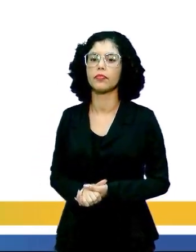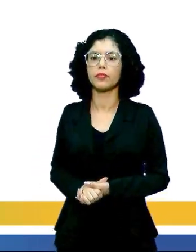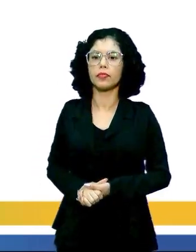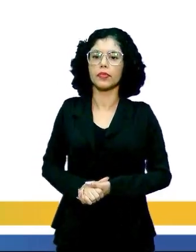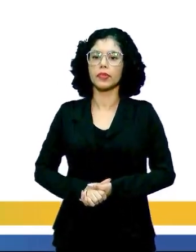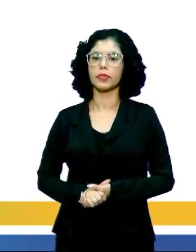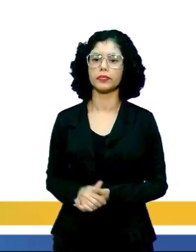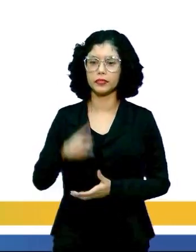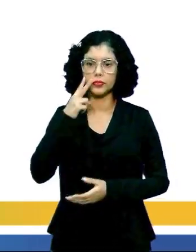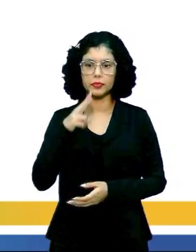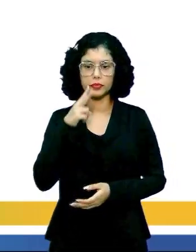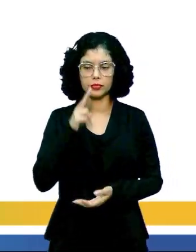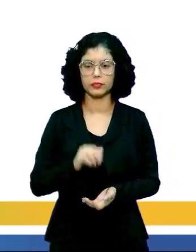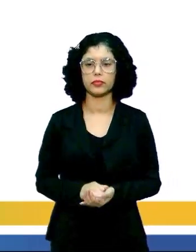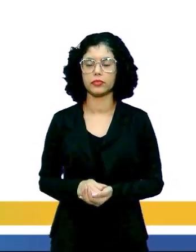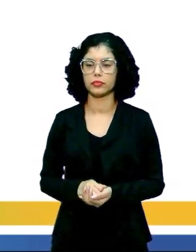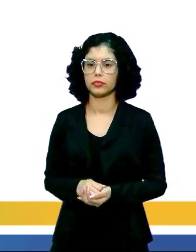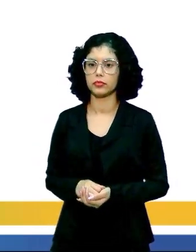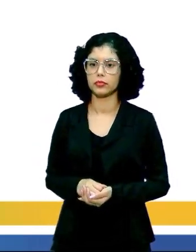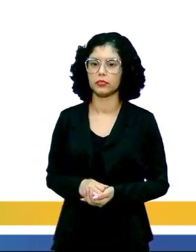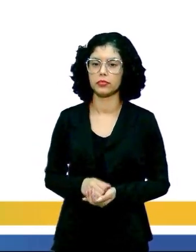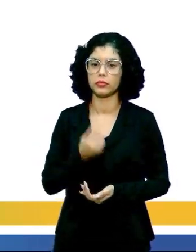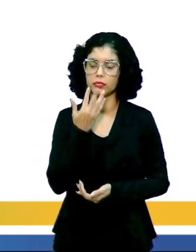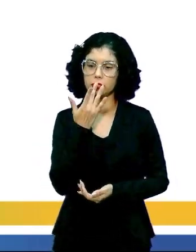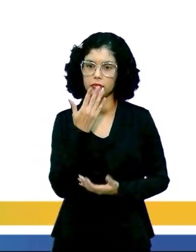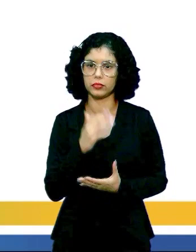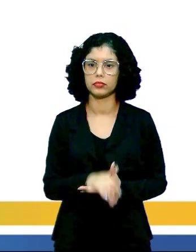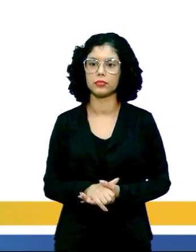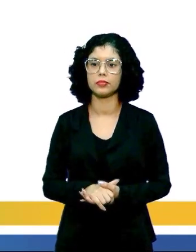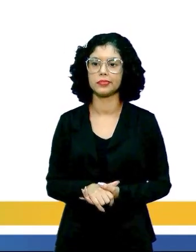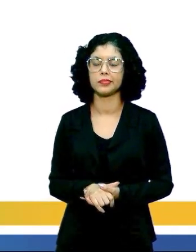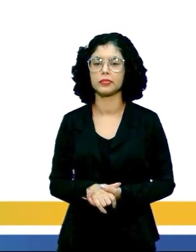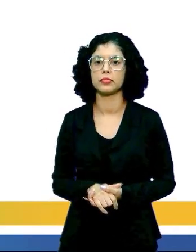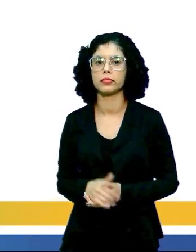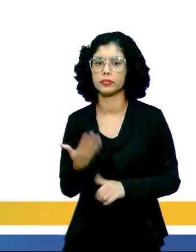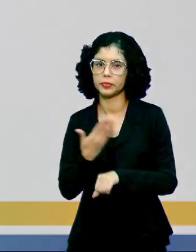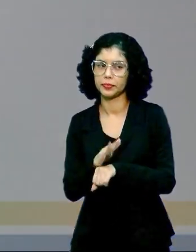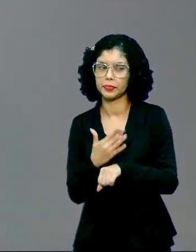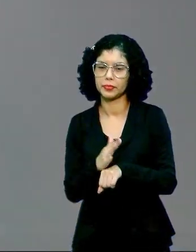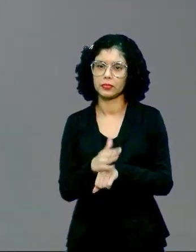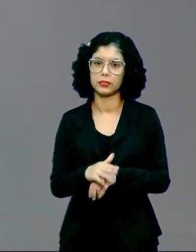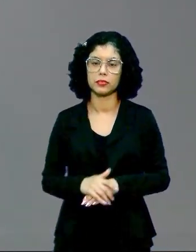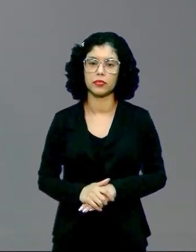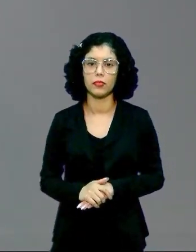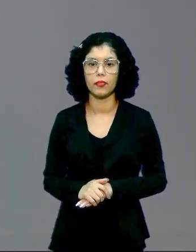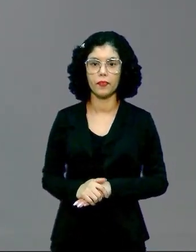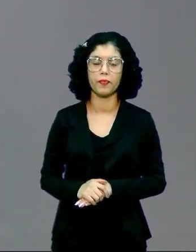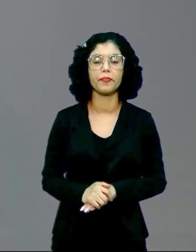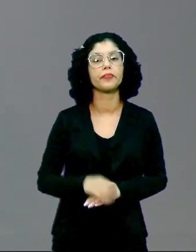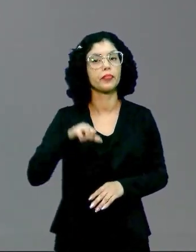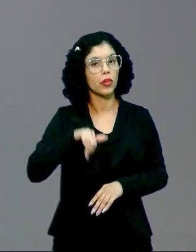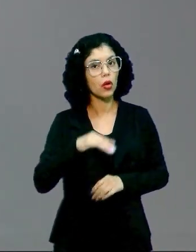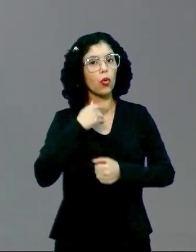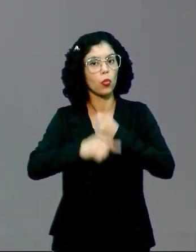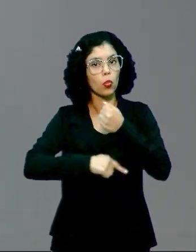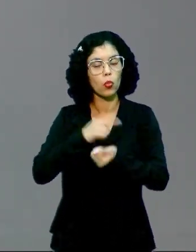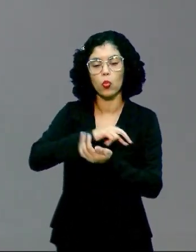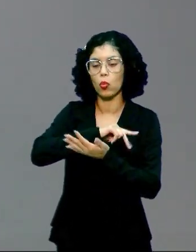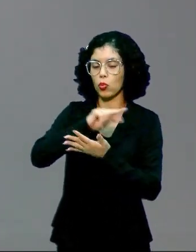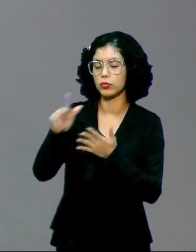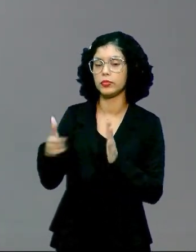radiação para evidenciar a formação das cores. Vamos praticar então. Os modelos atômicos,